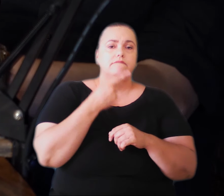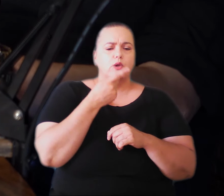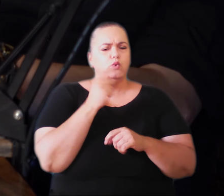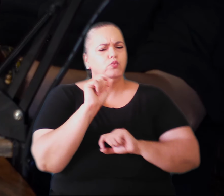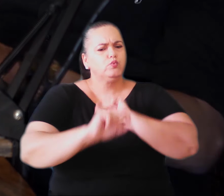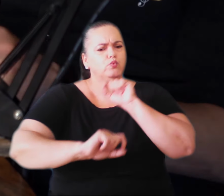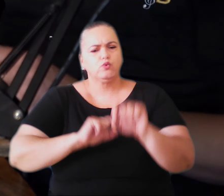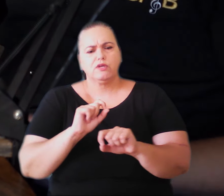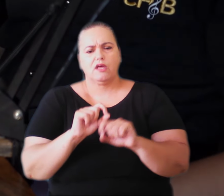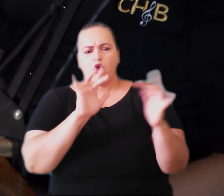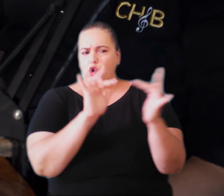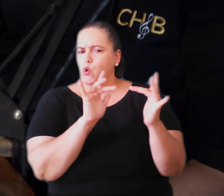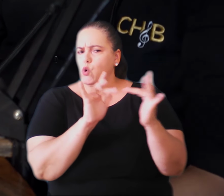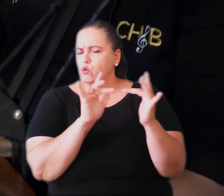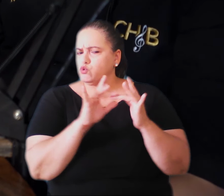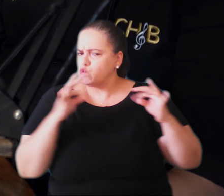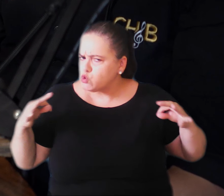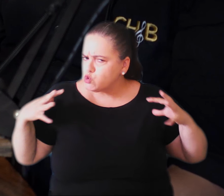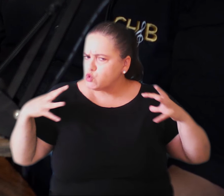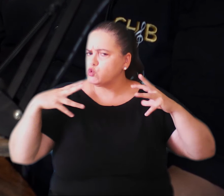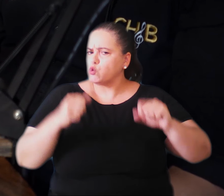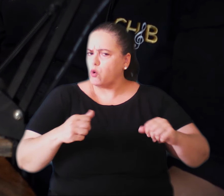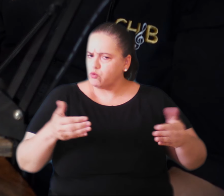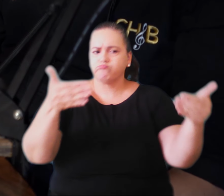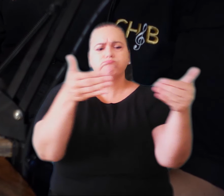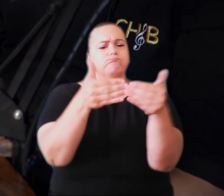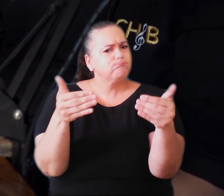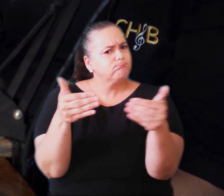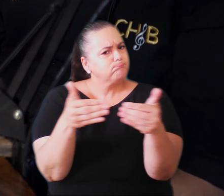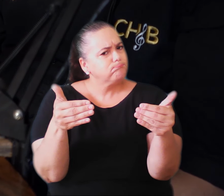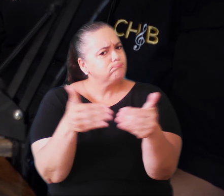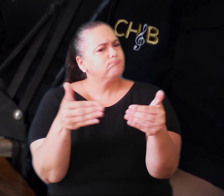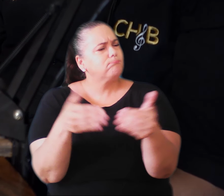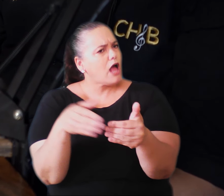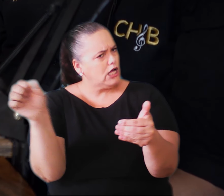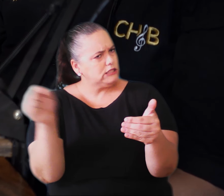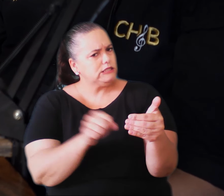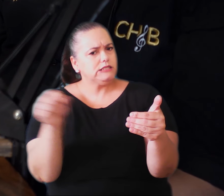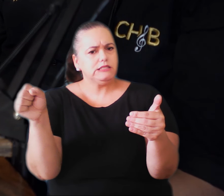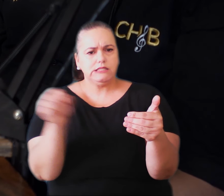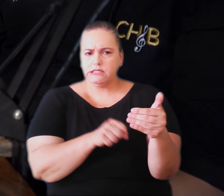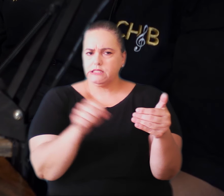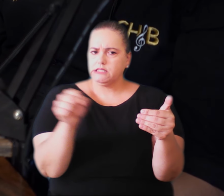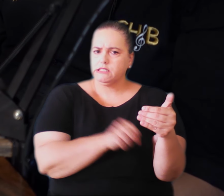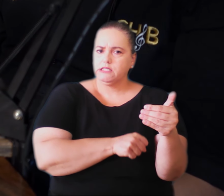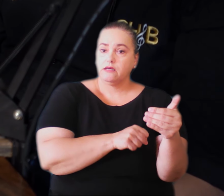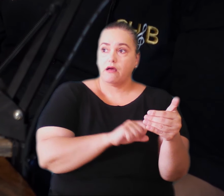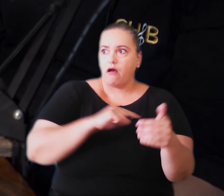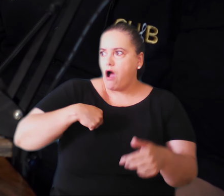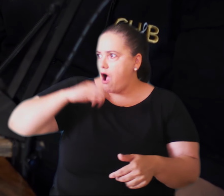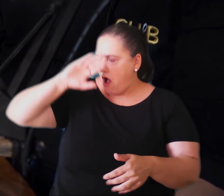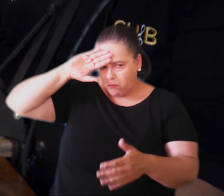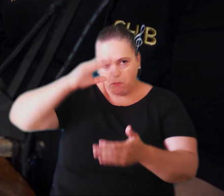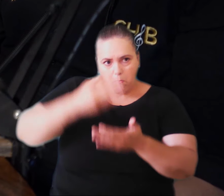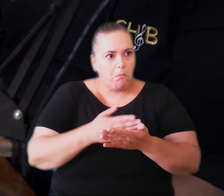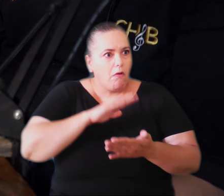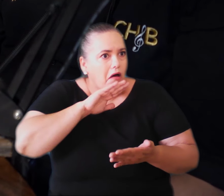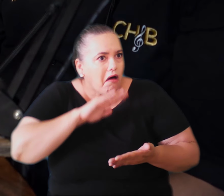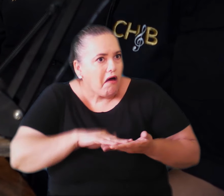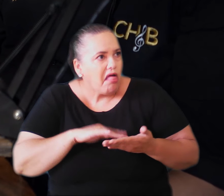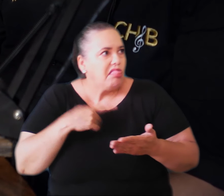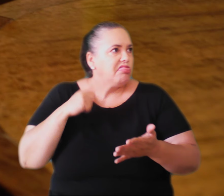os que eu entrei em contato, todo mundo está concordando. Então, não estão acreditando. Eu, na verdade,